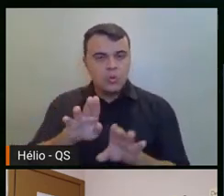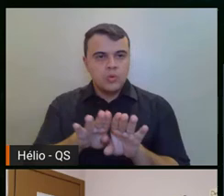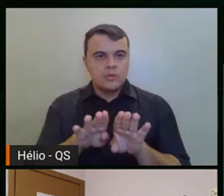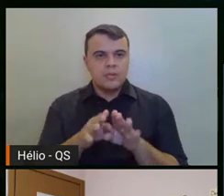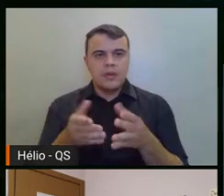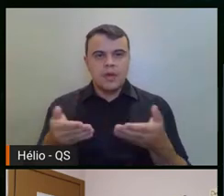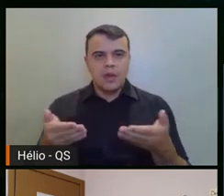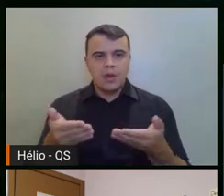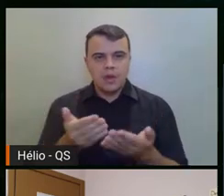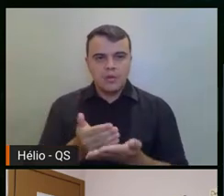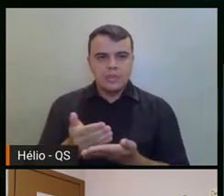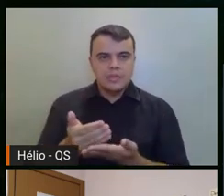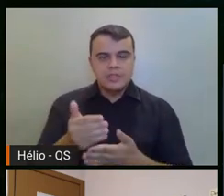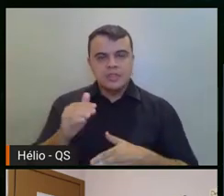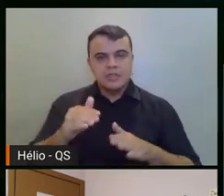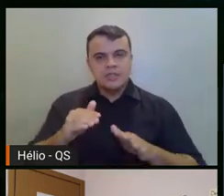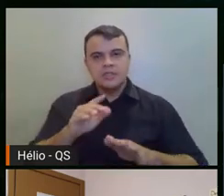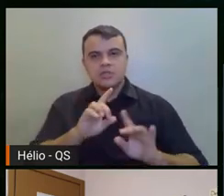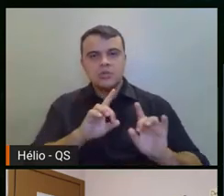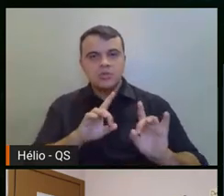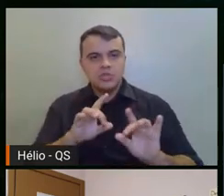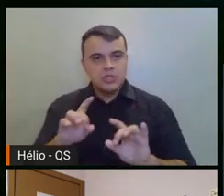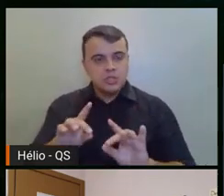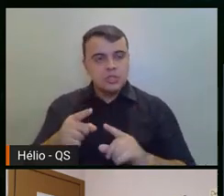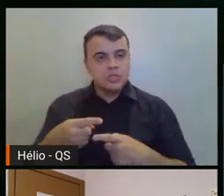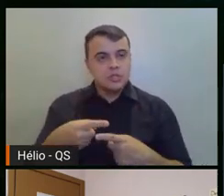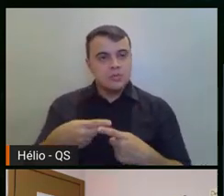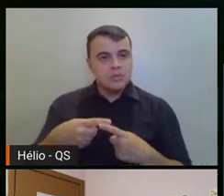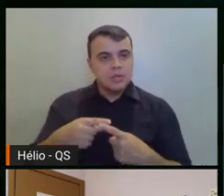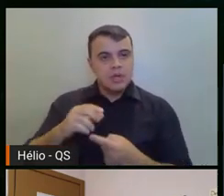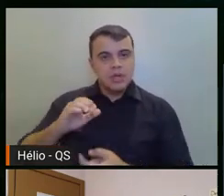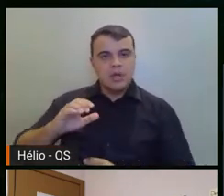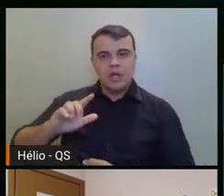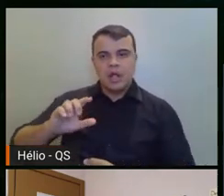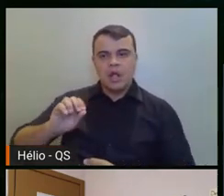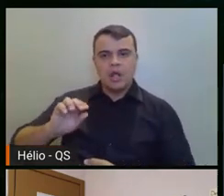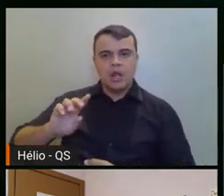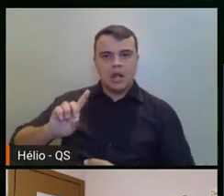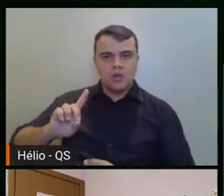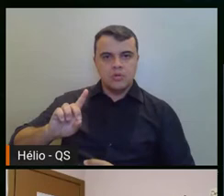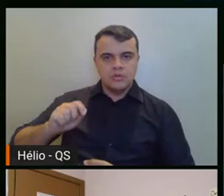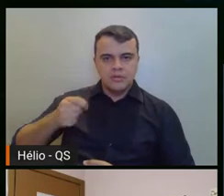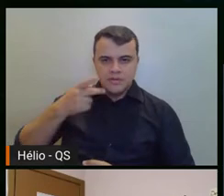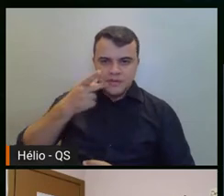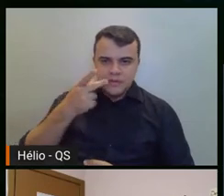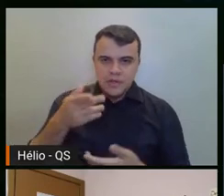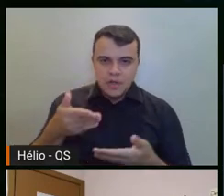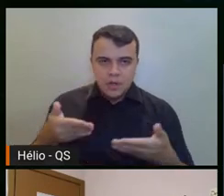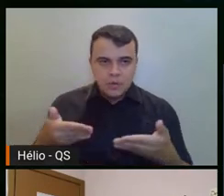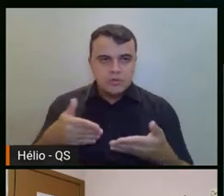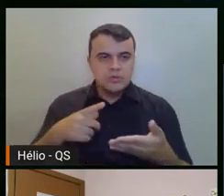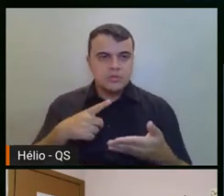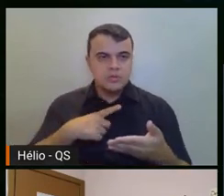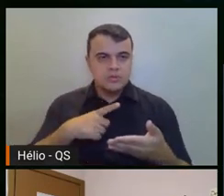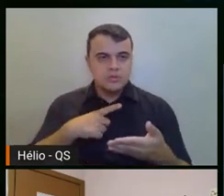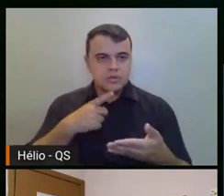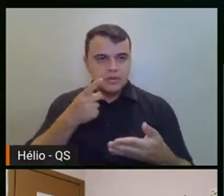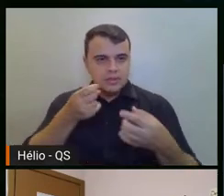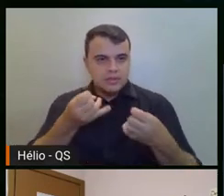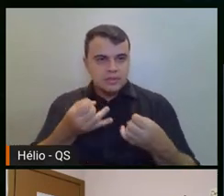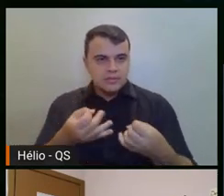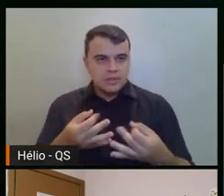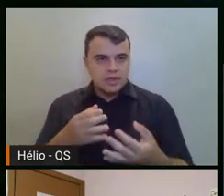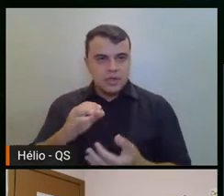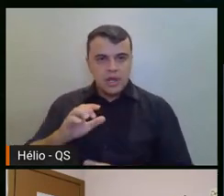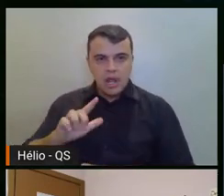acaba vendo no dia a dia tá que a questão das clouds né que muito se fala hoje em dia né Antigamente eu lembro quando o pessoal falava